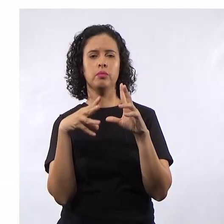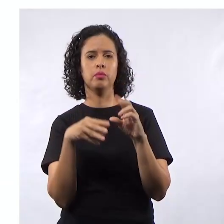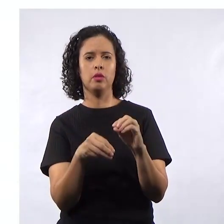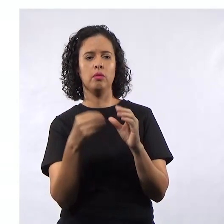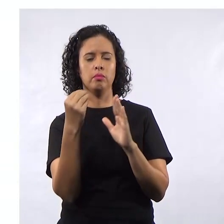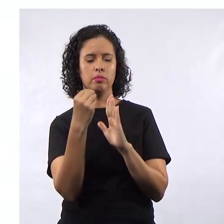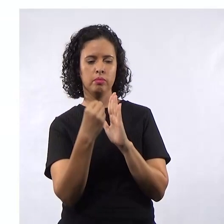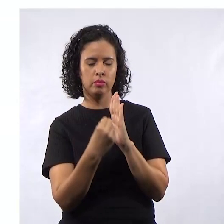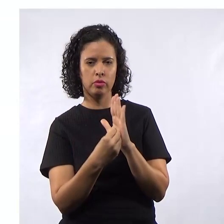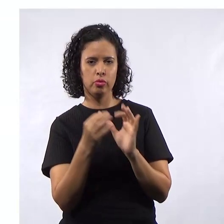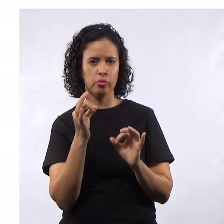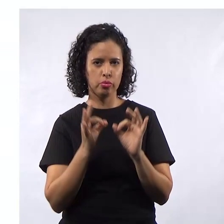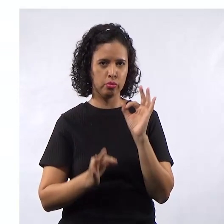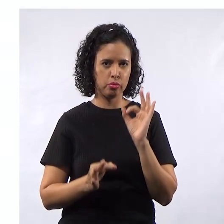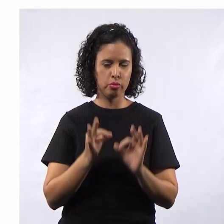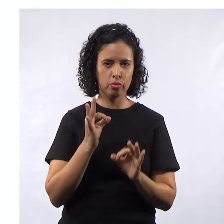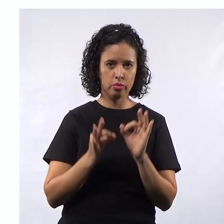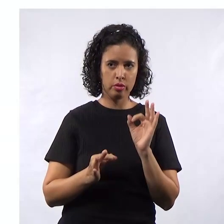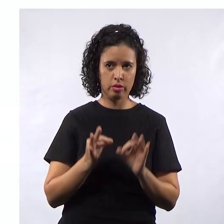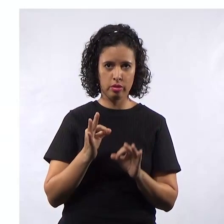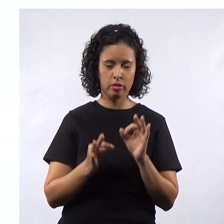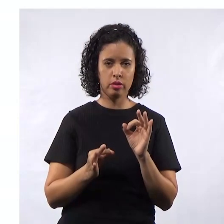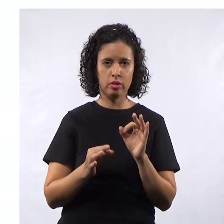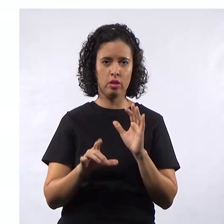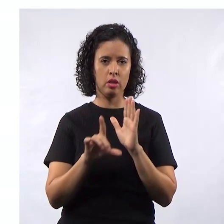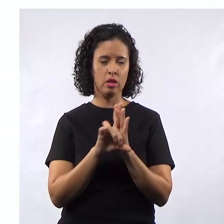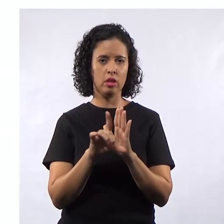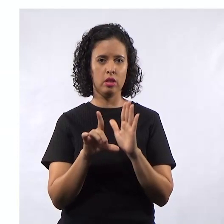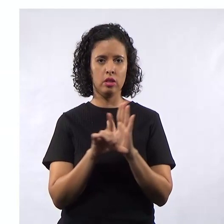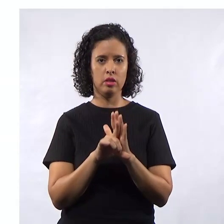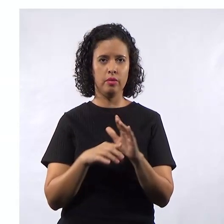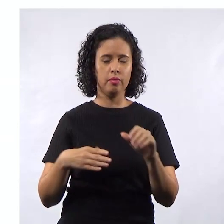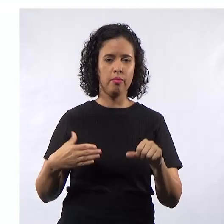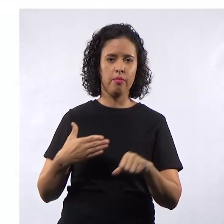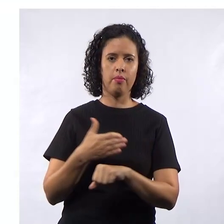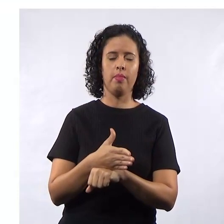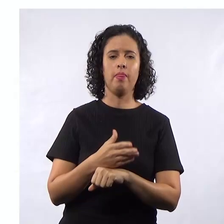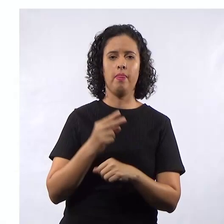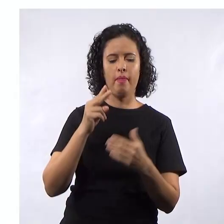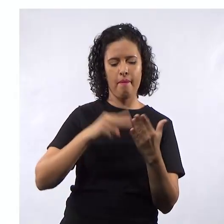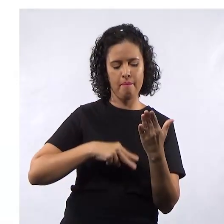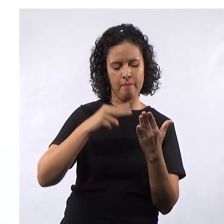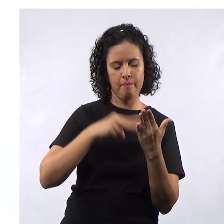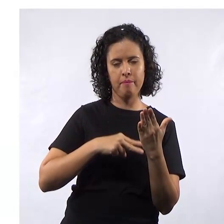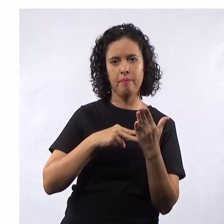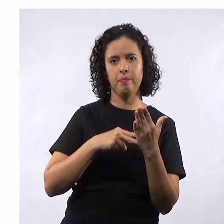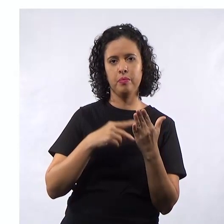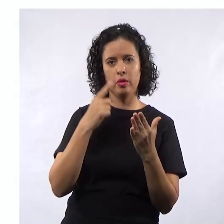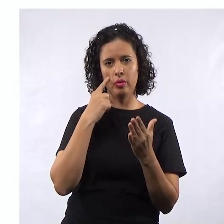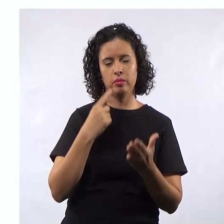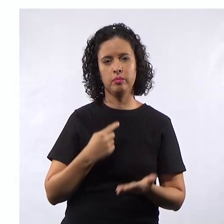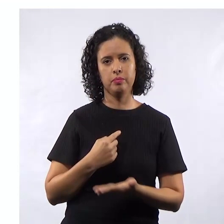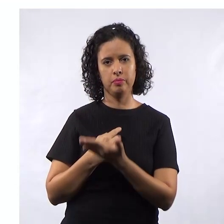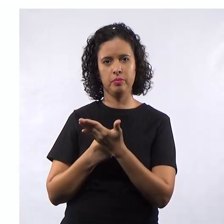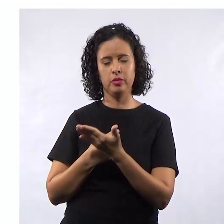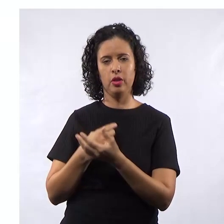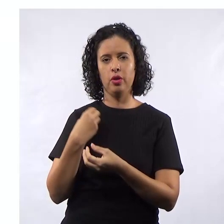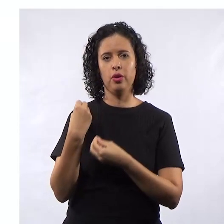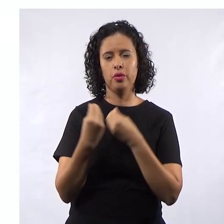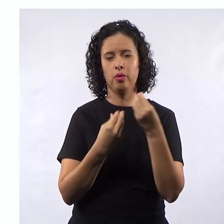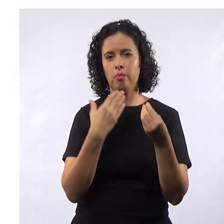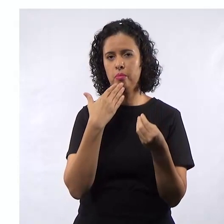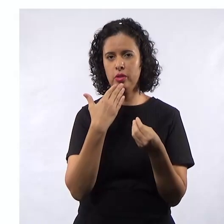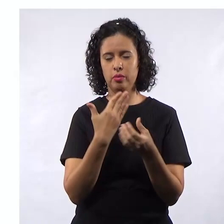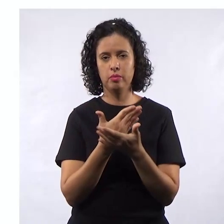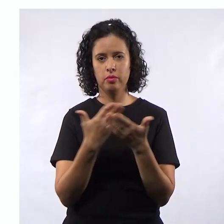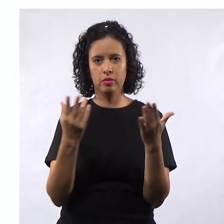o nosso ordenamento jurídico. Atenção aqui para o número da lei, acessem, faça a leitura, tá? E aqui, da forma que eu